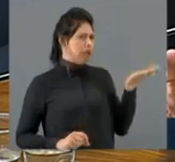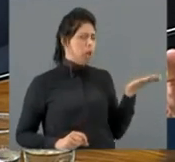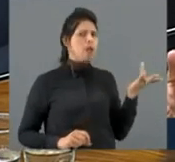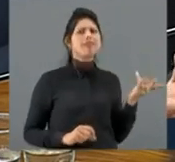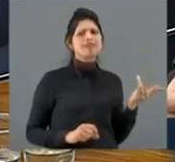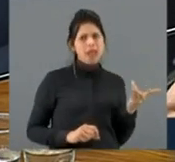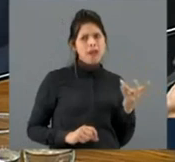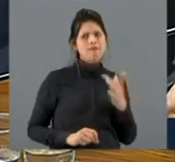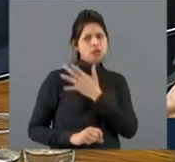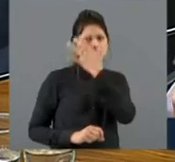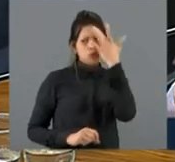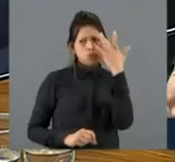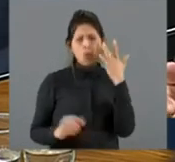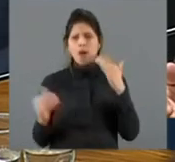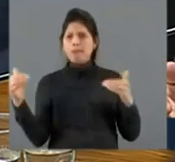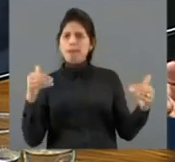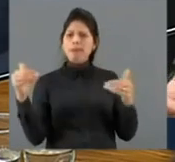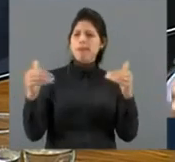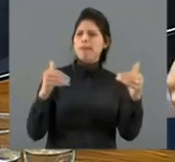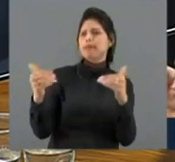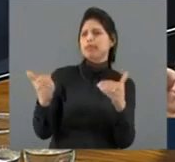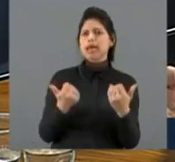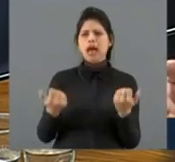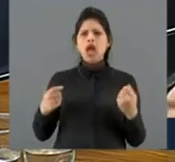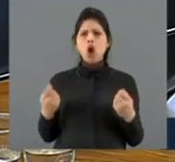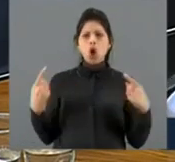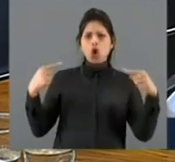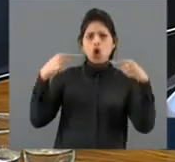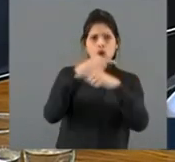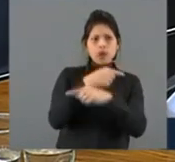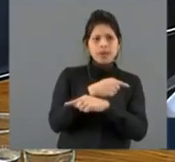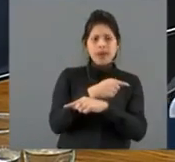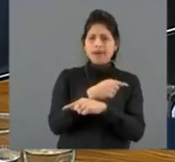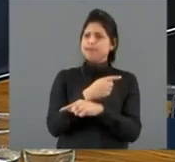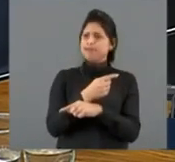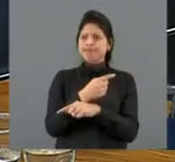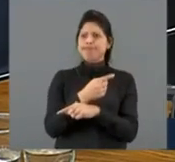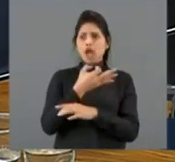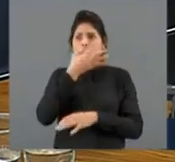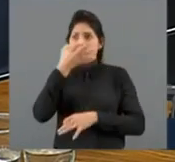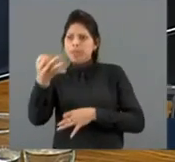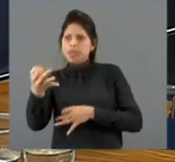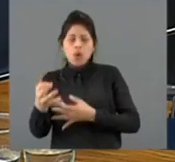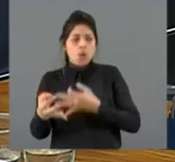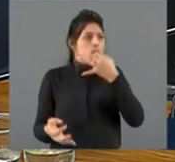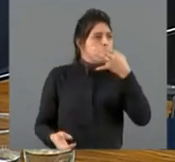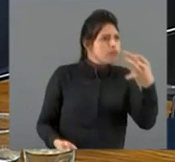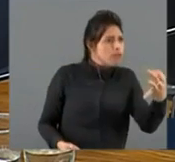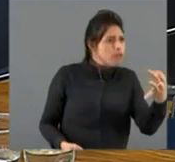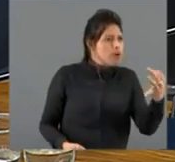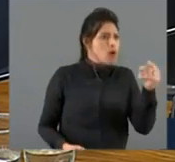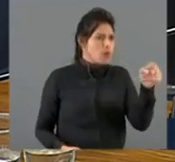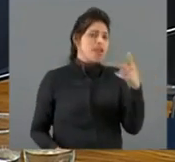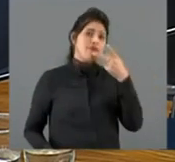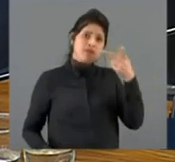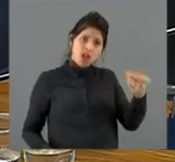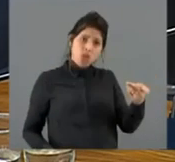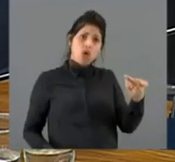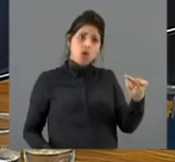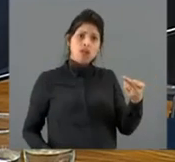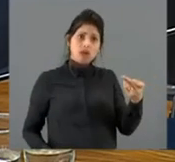aqui presentes, manifestações contrárias àquilo que disse o senhor Armando Sobral Hollenberg.